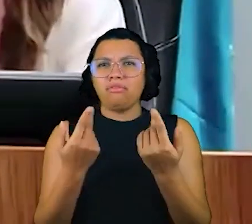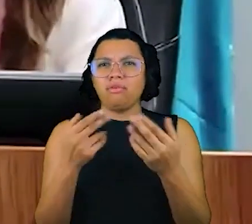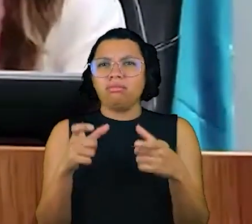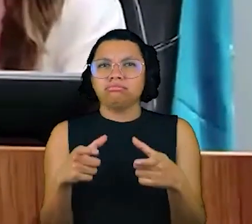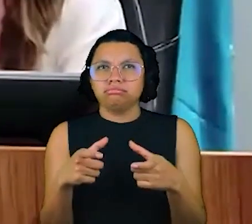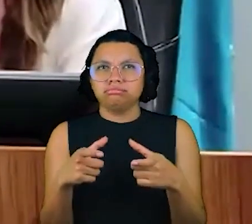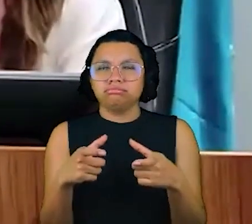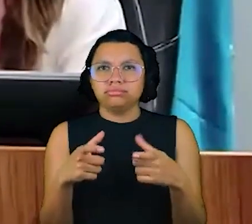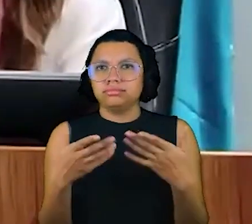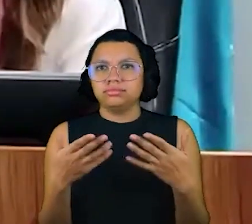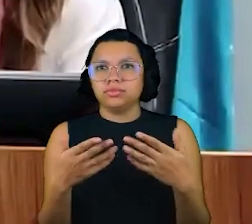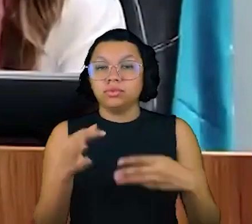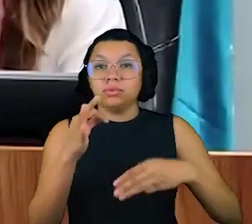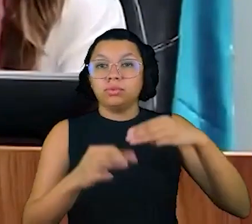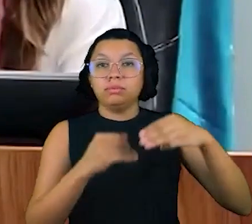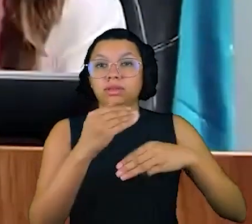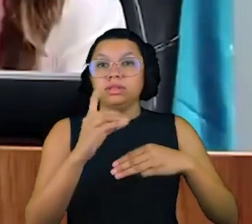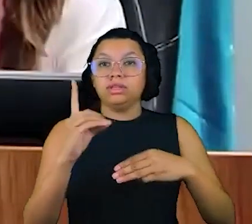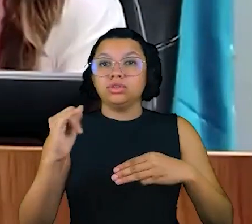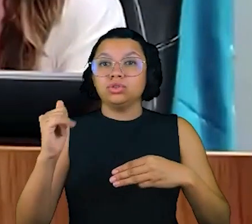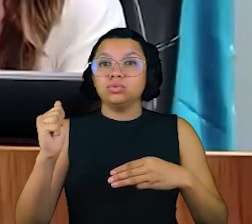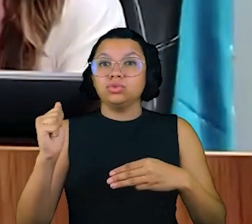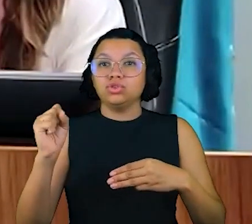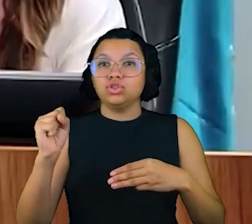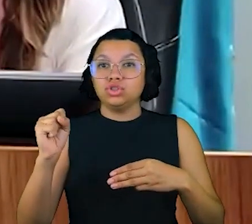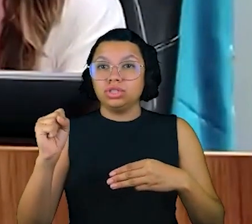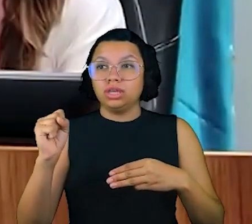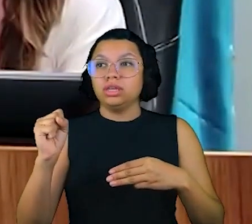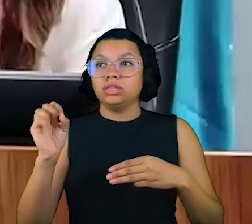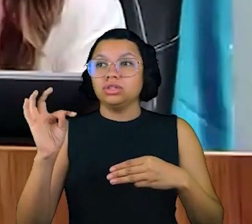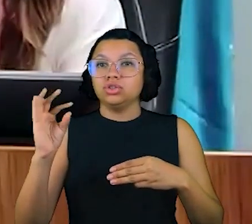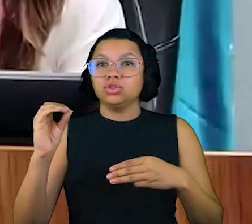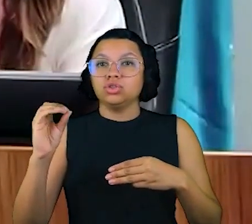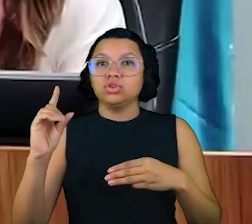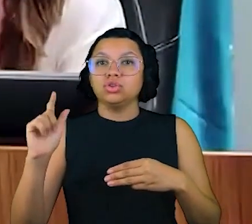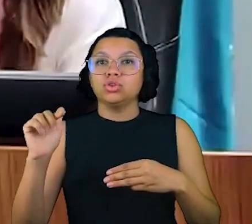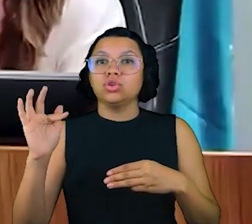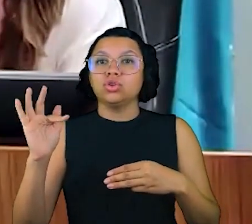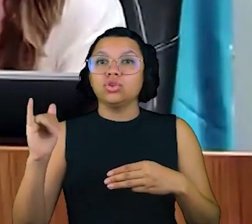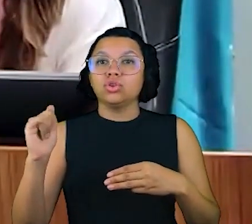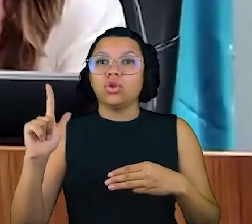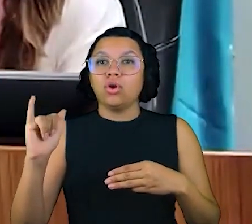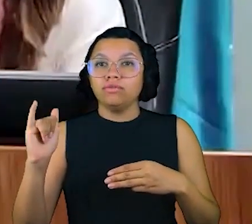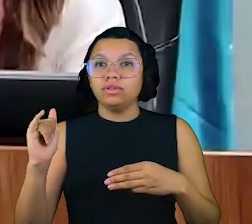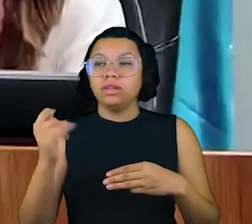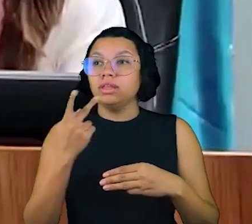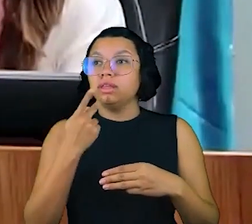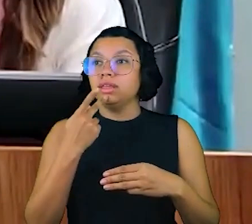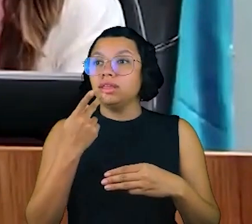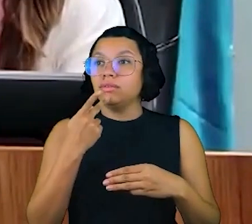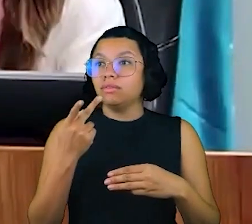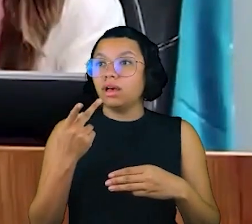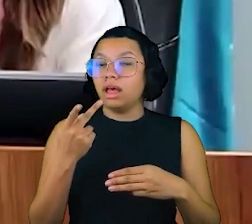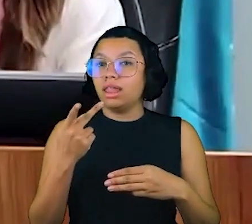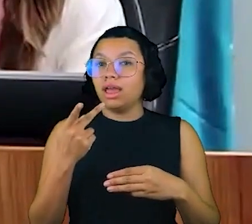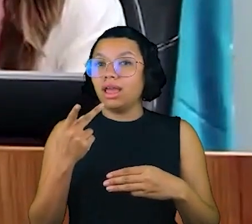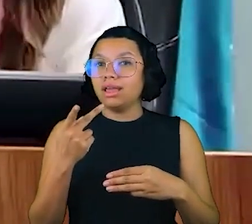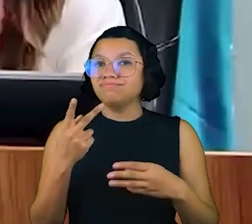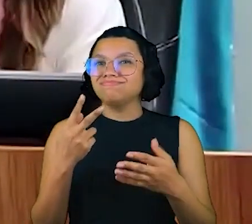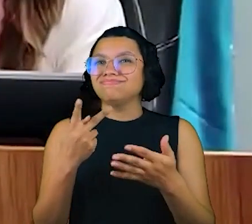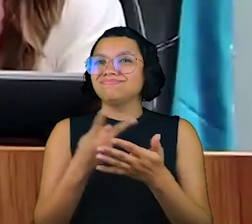causa disso, né? Na época, o presidente ministro Dias Toffoli, ele passou na sala em que nós estávamos reunidos e eu